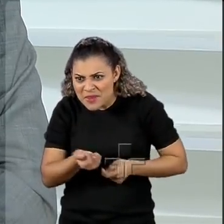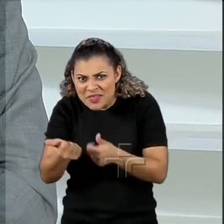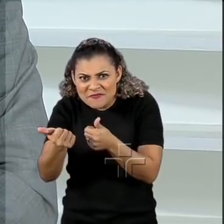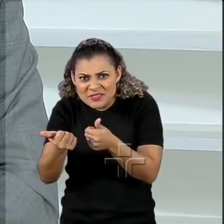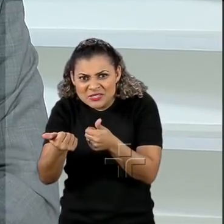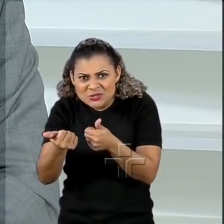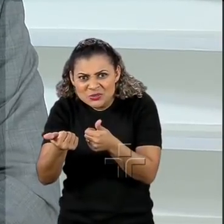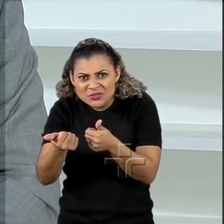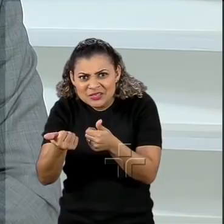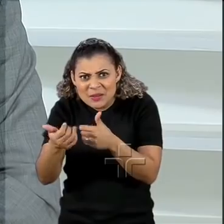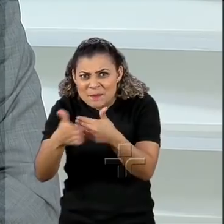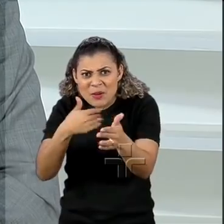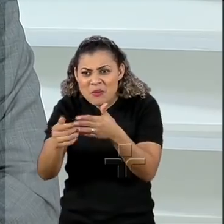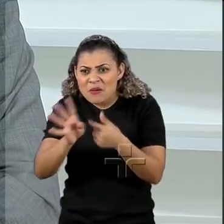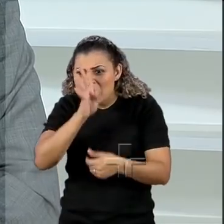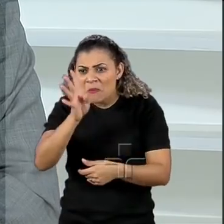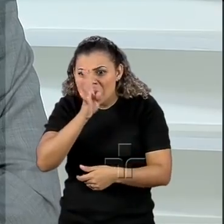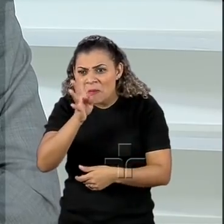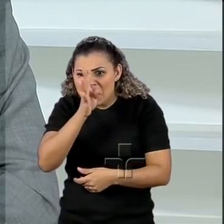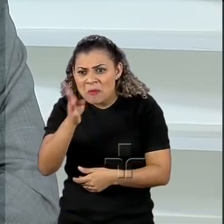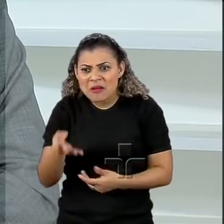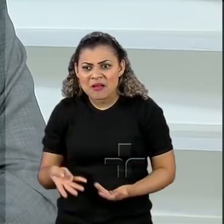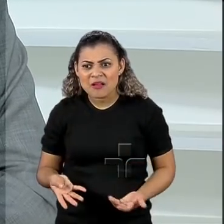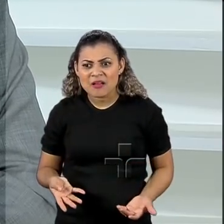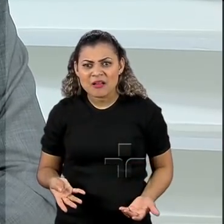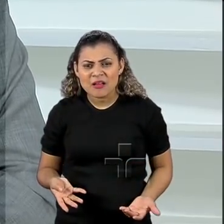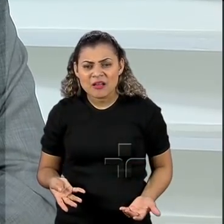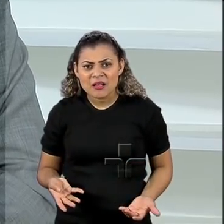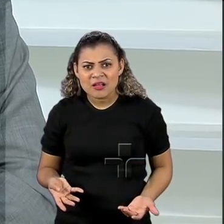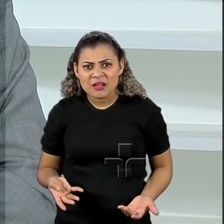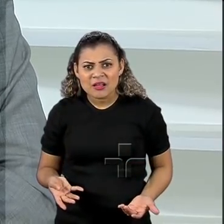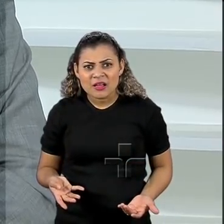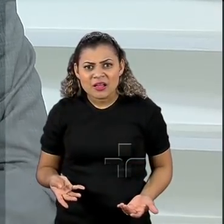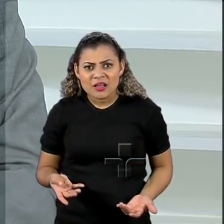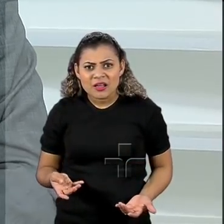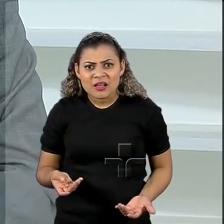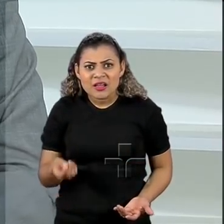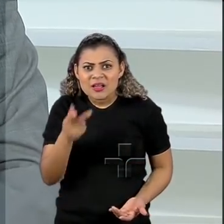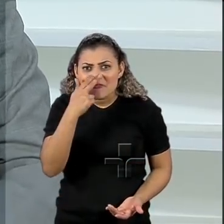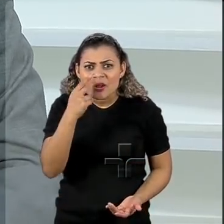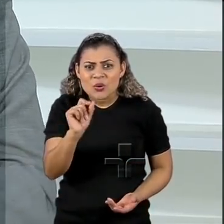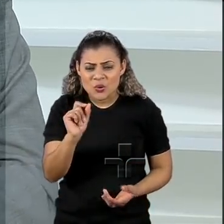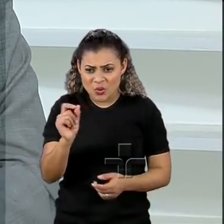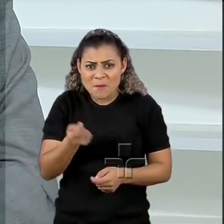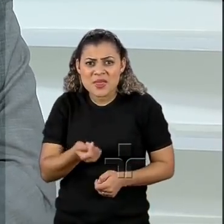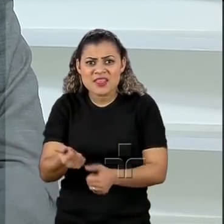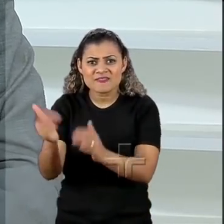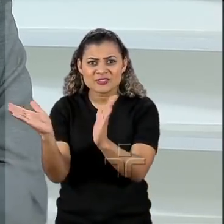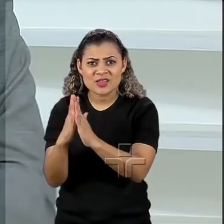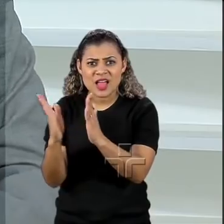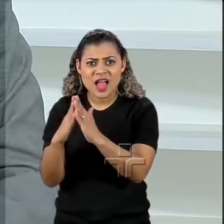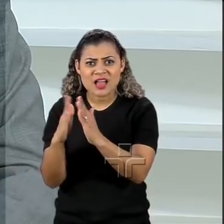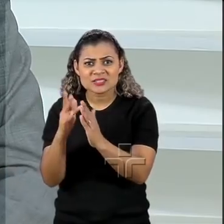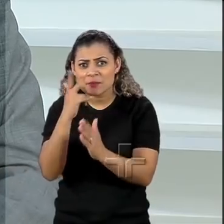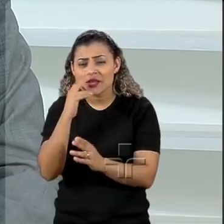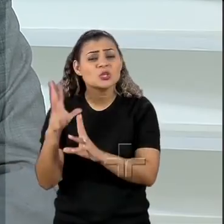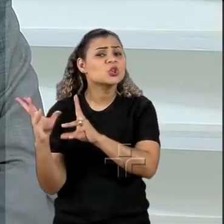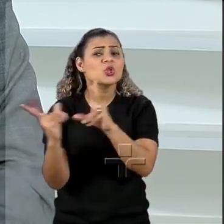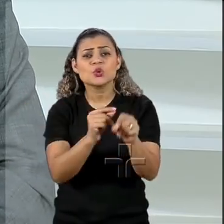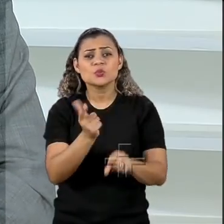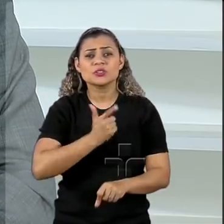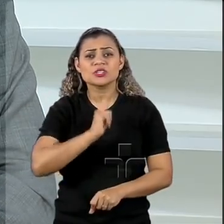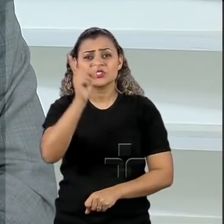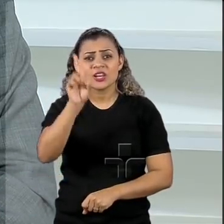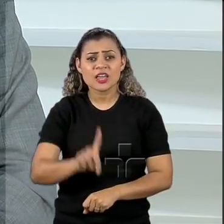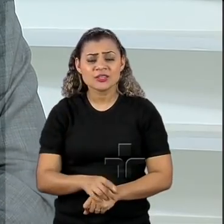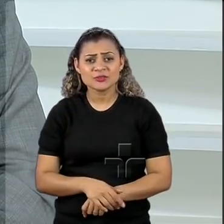público, obrigatoriamente tem que declarar a fonte de custeio. Então, O auxílio moradia se estendeu a todo mundo,